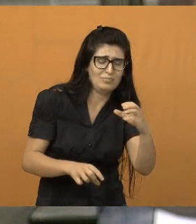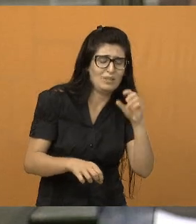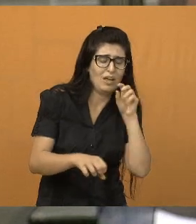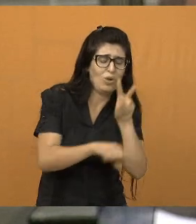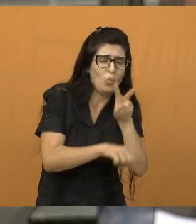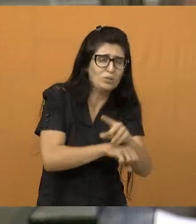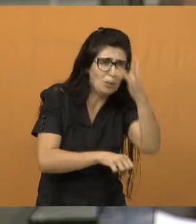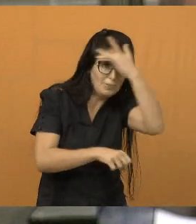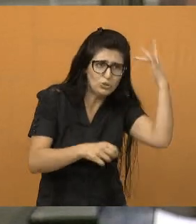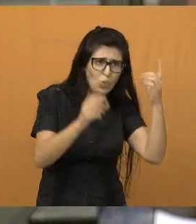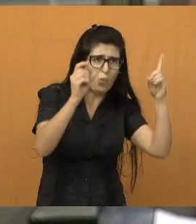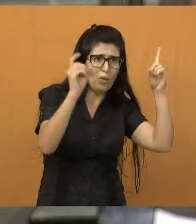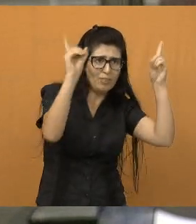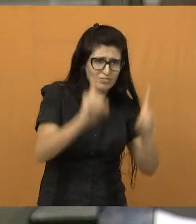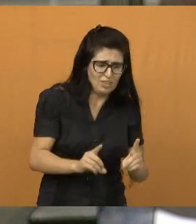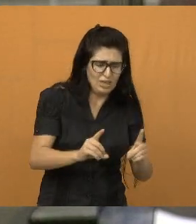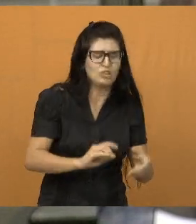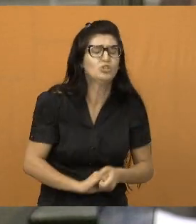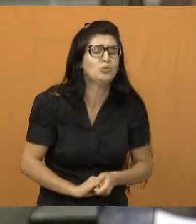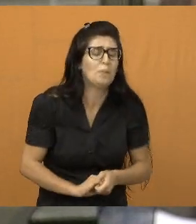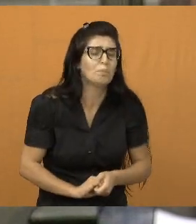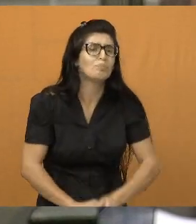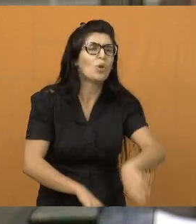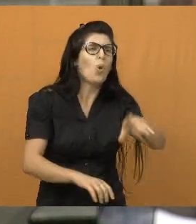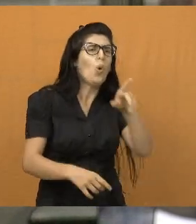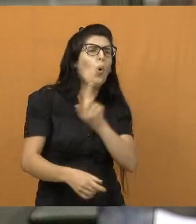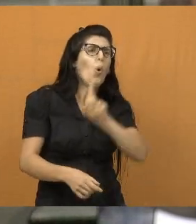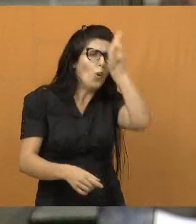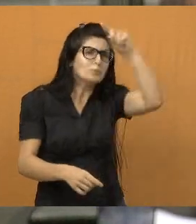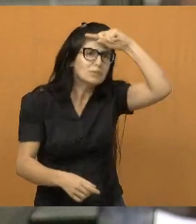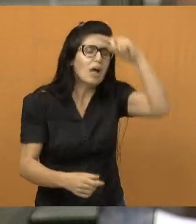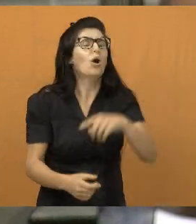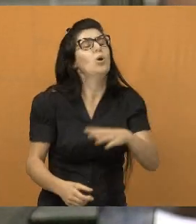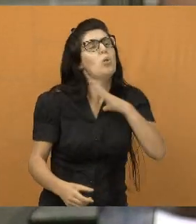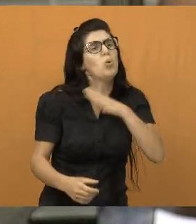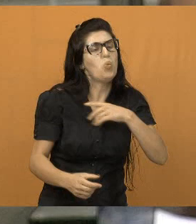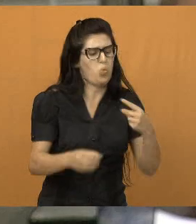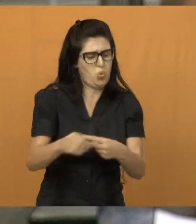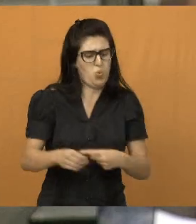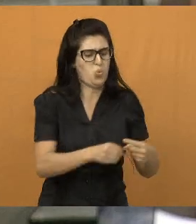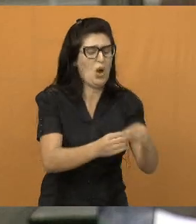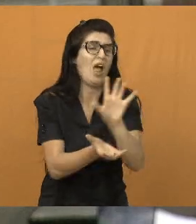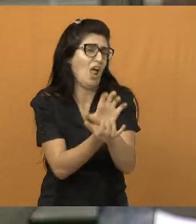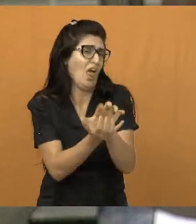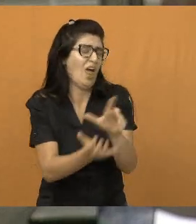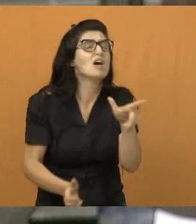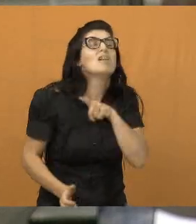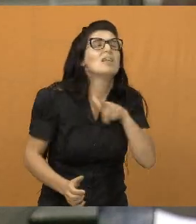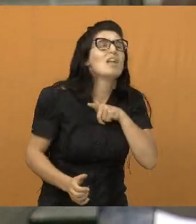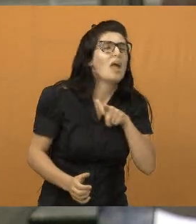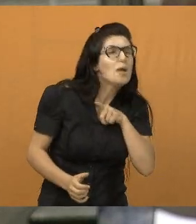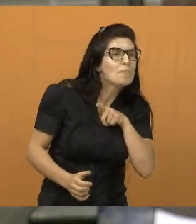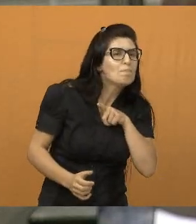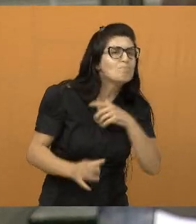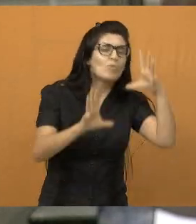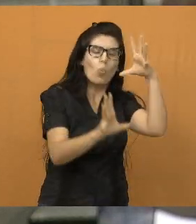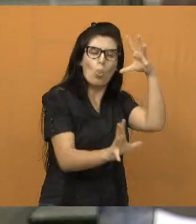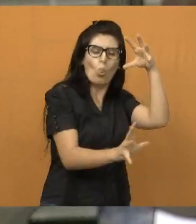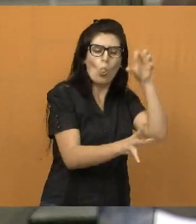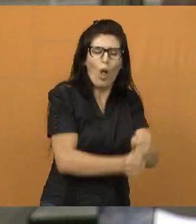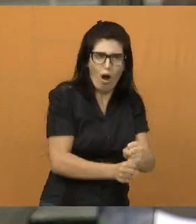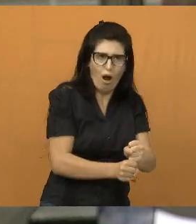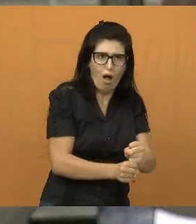Com relação aos leitos hospitalares do município de Jacareí, nós temos um